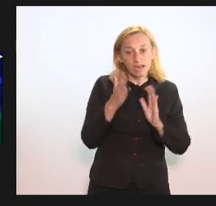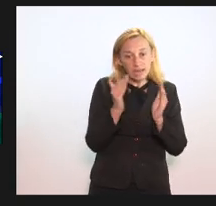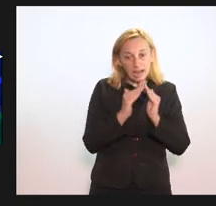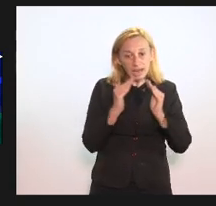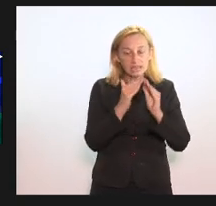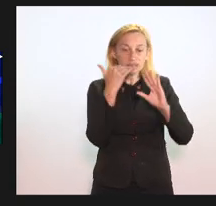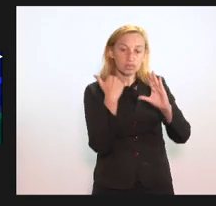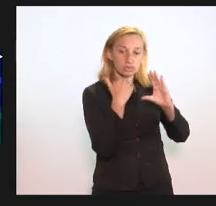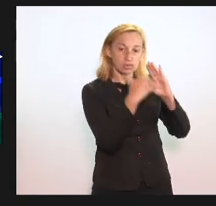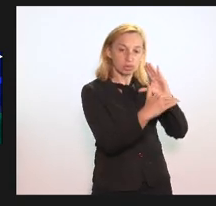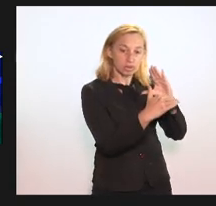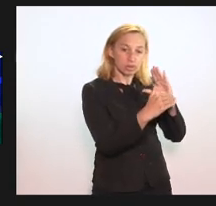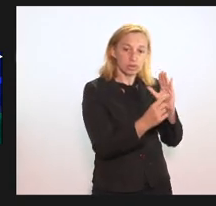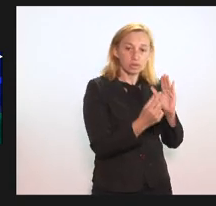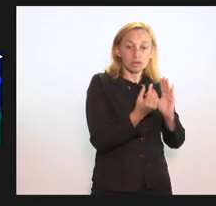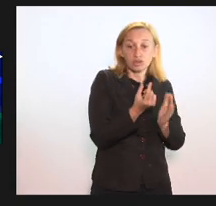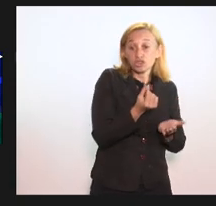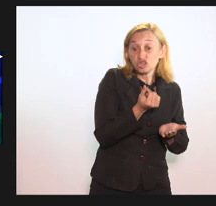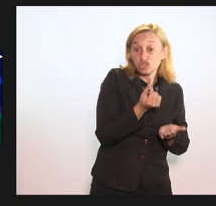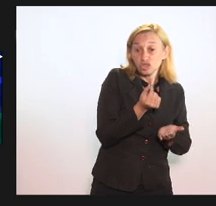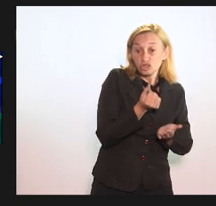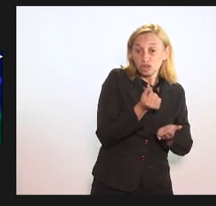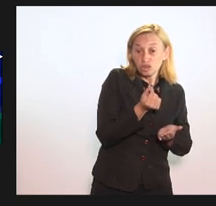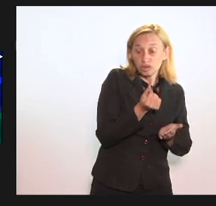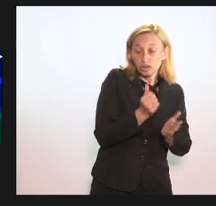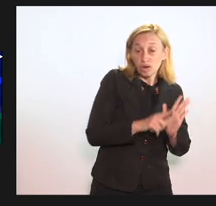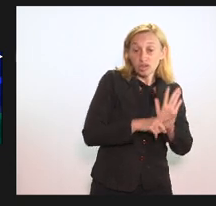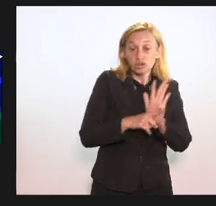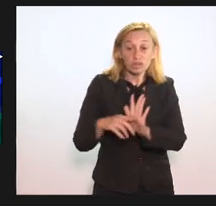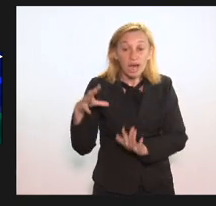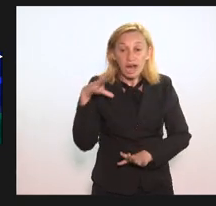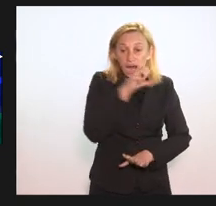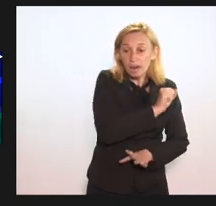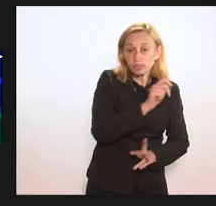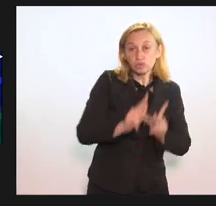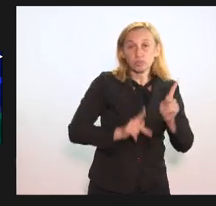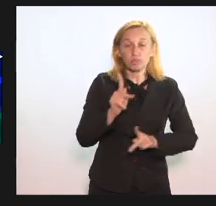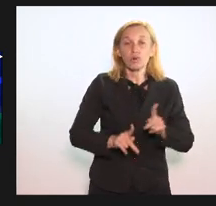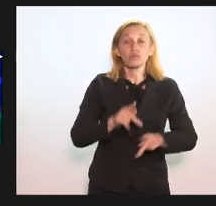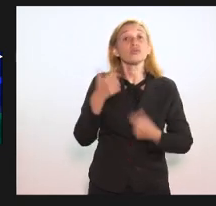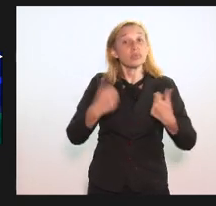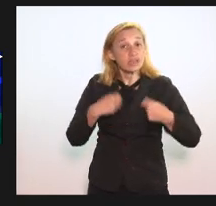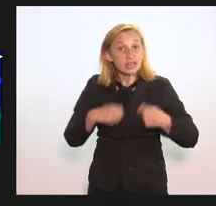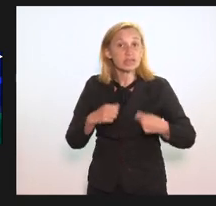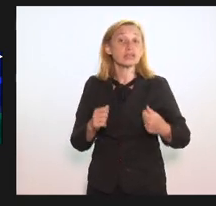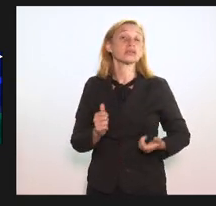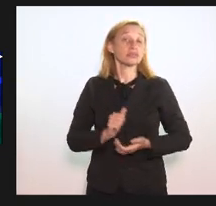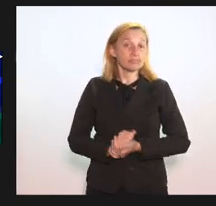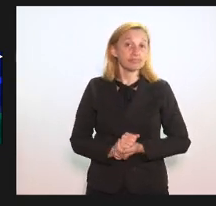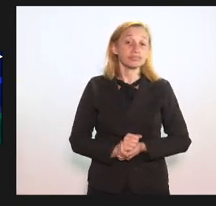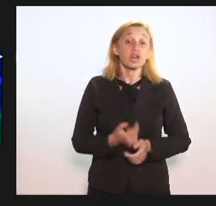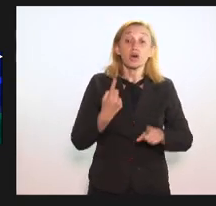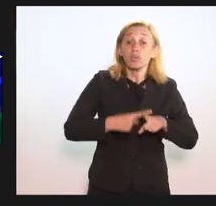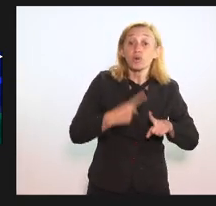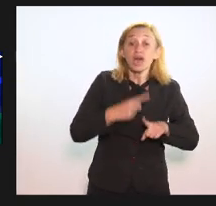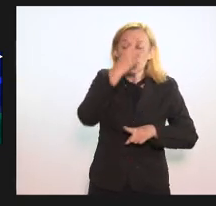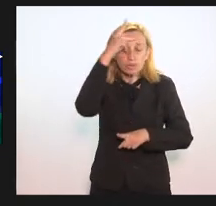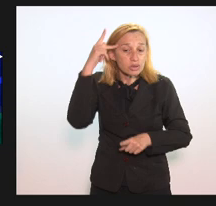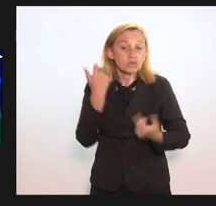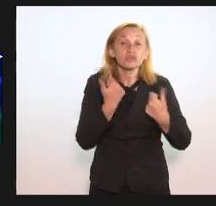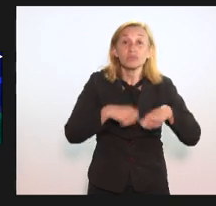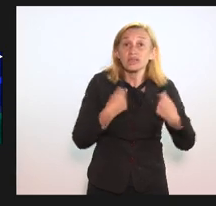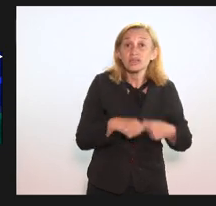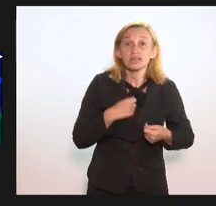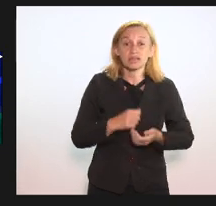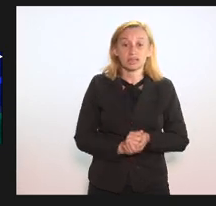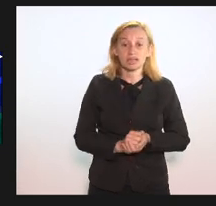com auxílio emergencial o estilo você feito isso urgentemente o que as pessoas precisam de